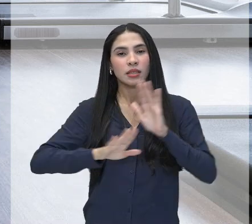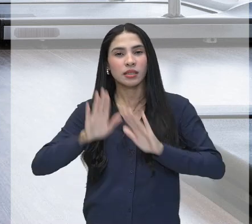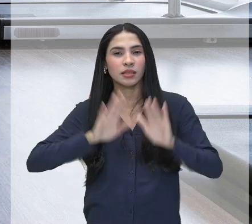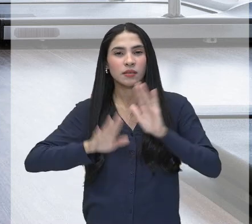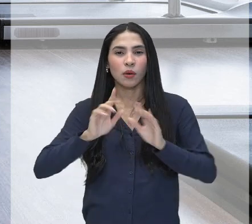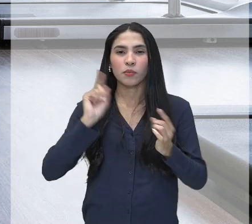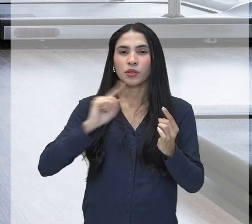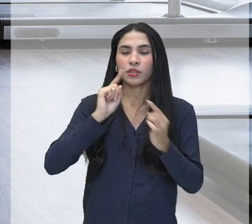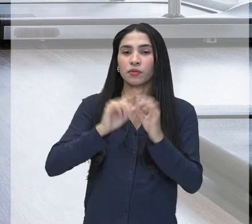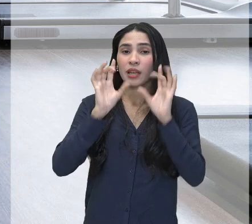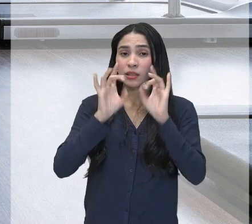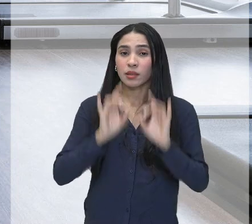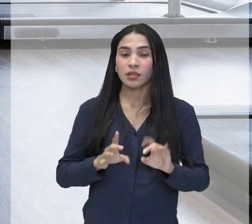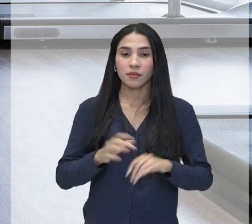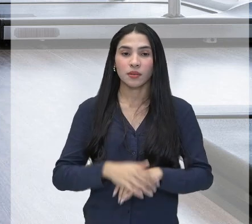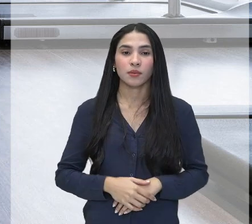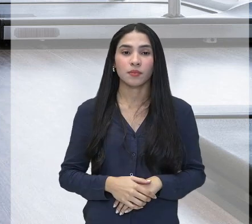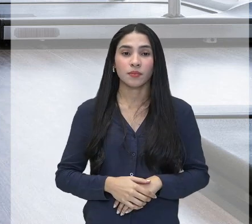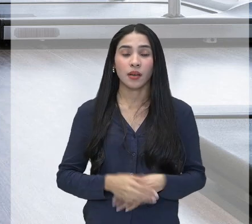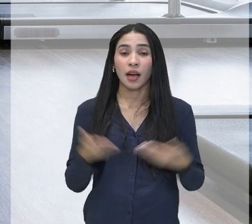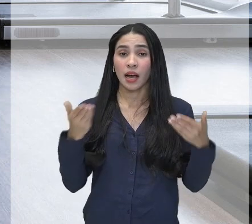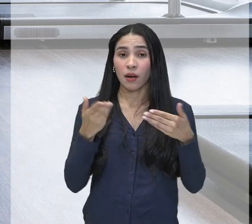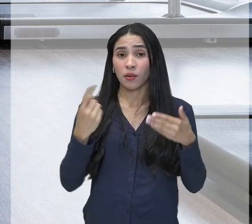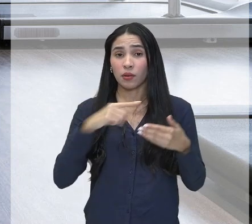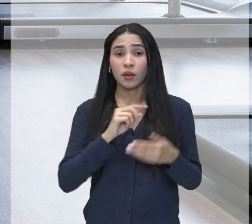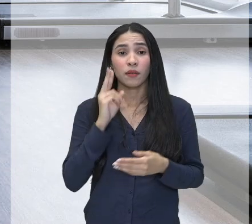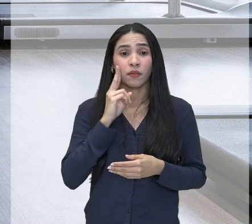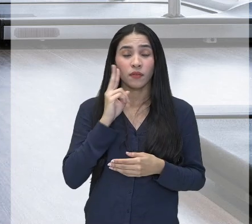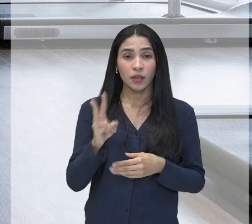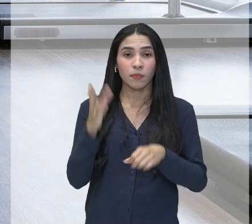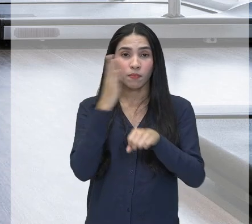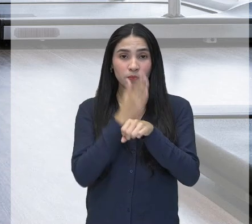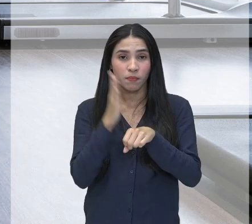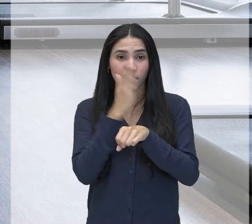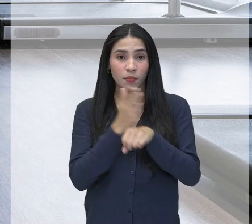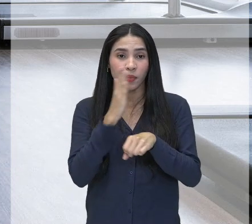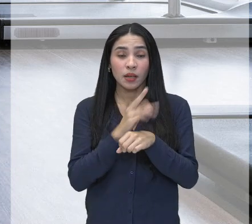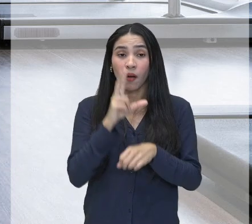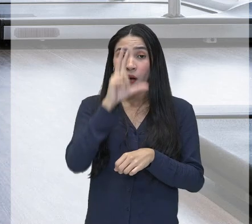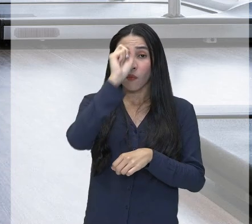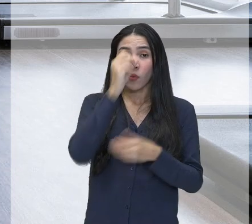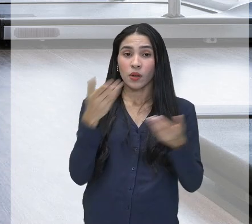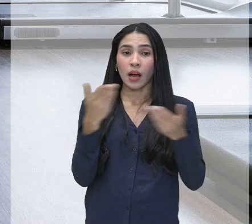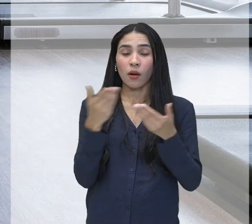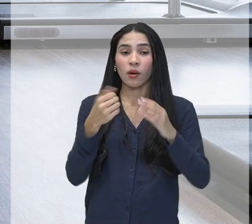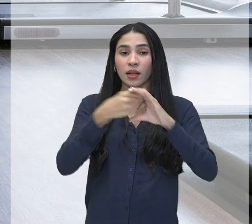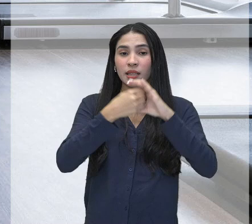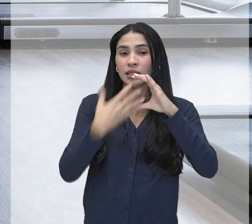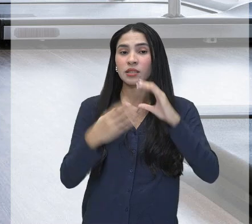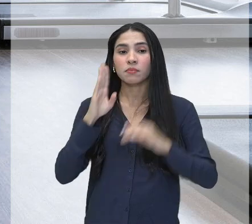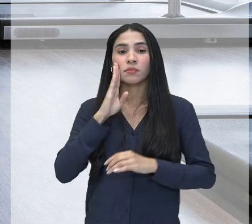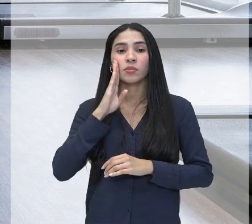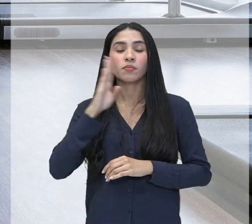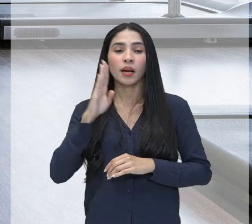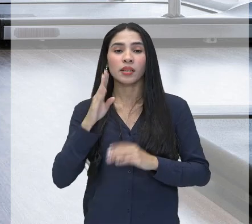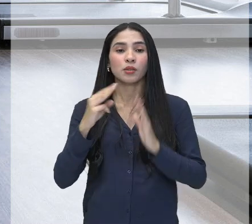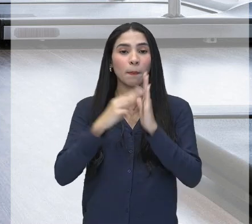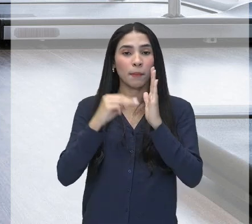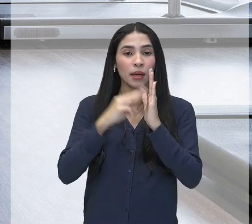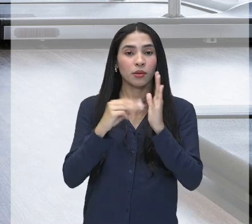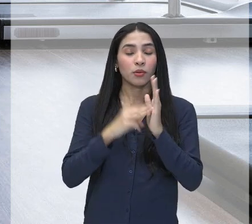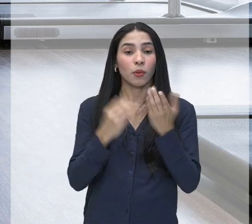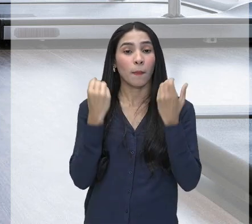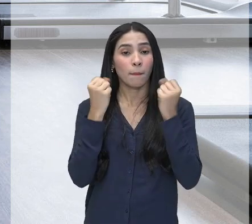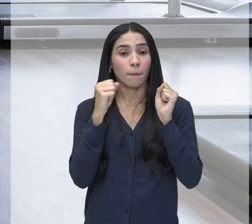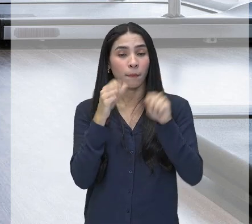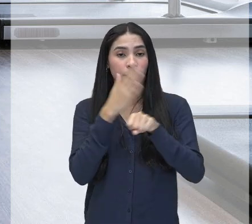objetivo específico. Agora que nós vimos os treinos de força, vamos ver sobre os elementos principais ali do treino, né?